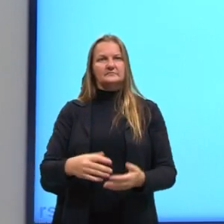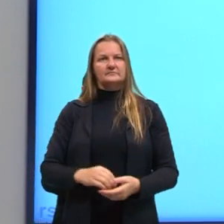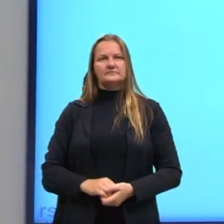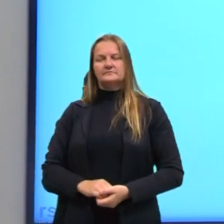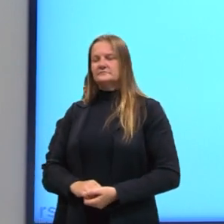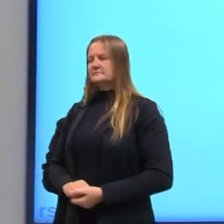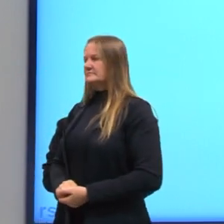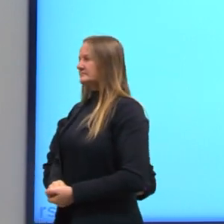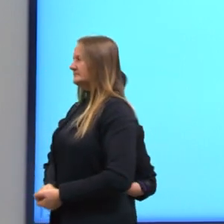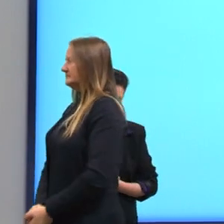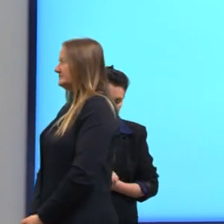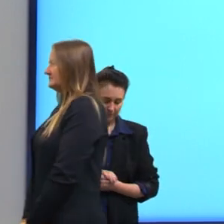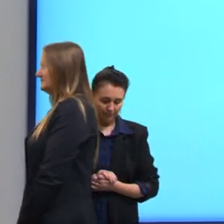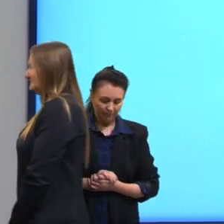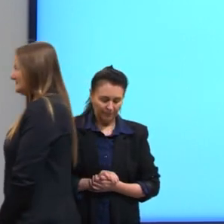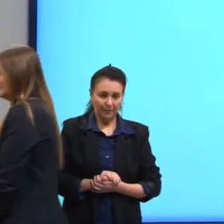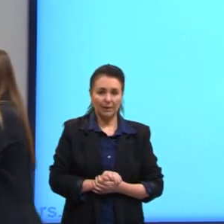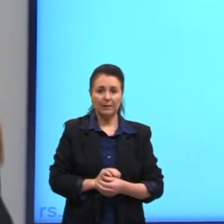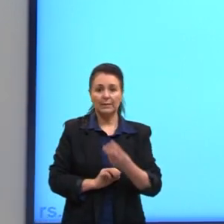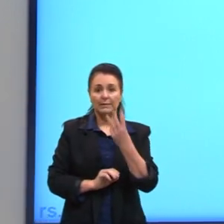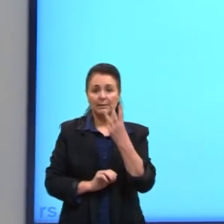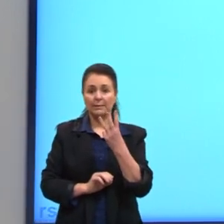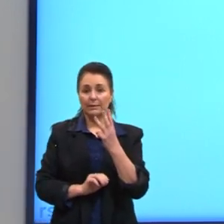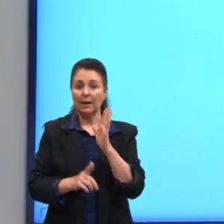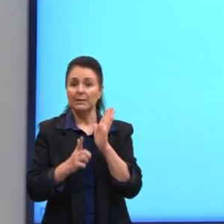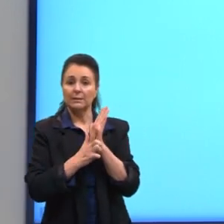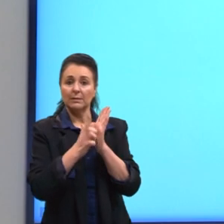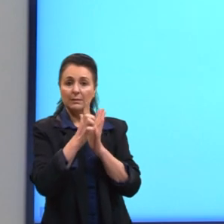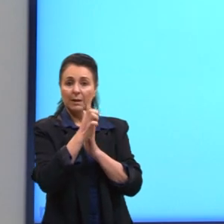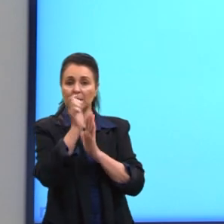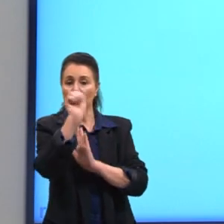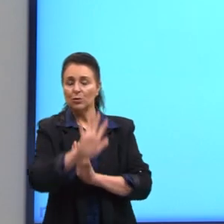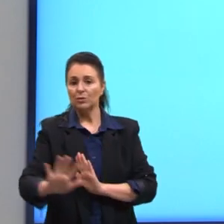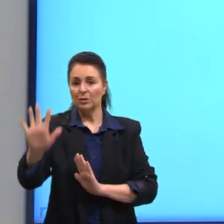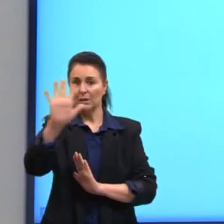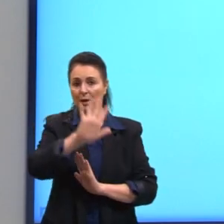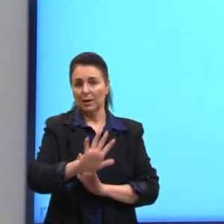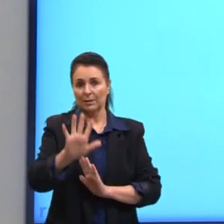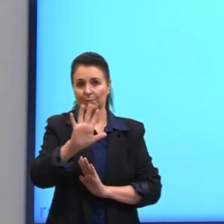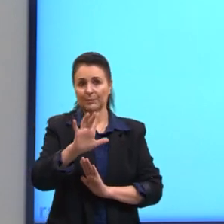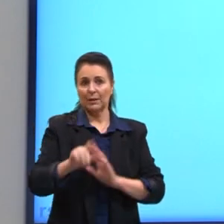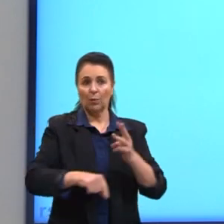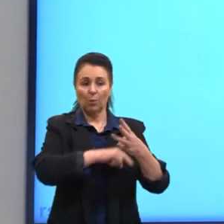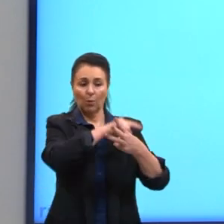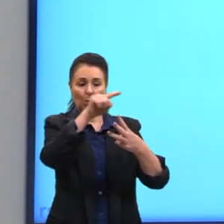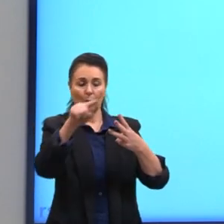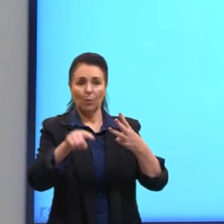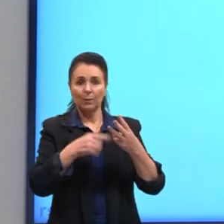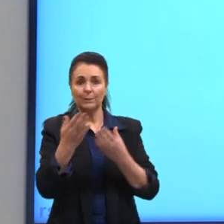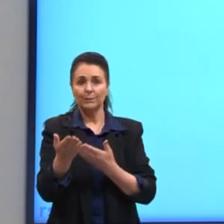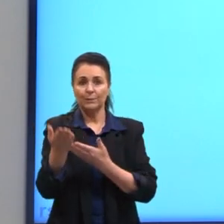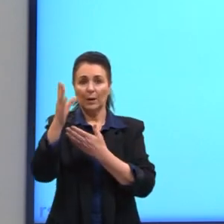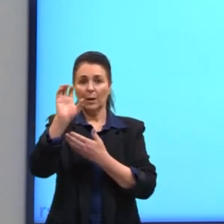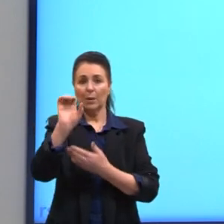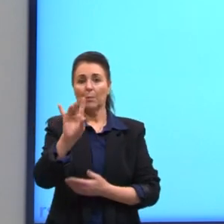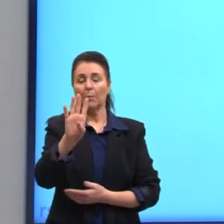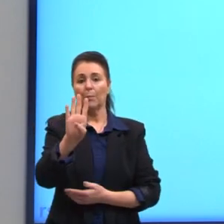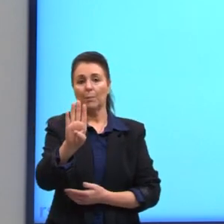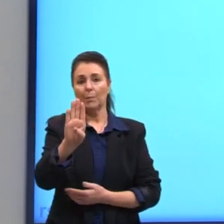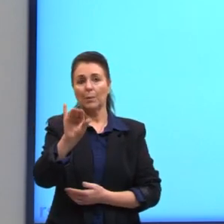de gases elas formam a lei geral dos gases que é Lady baile que considera a transformação